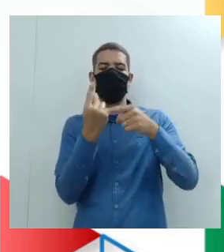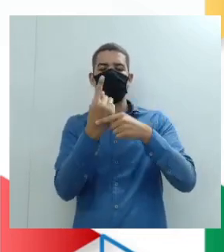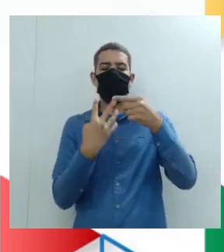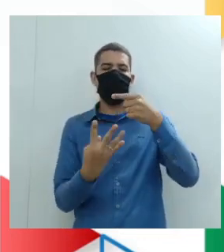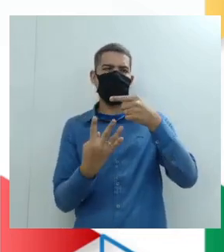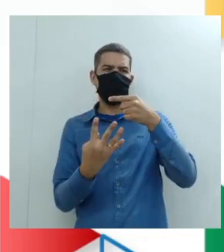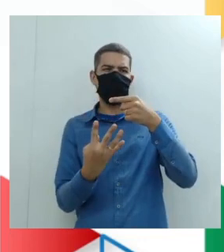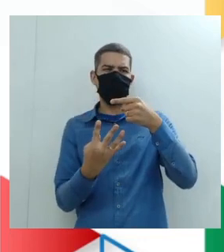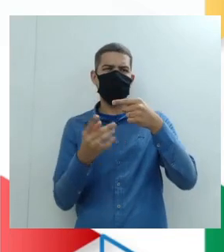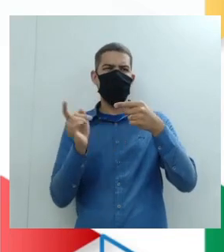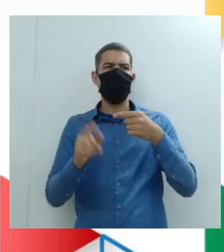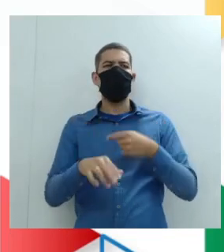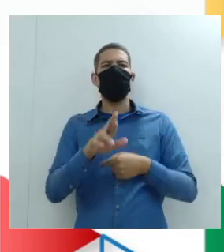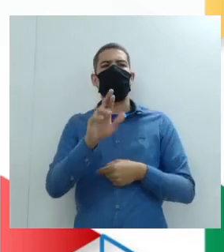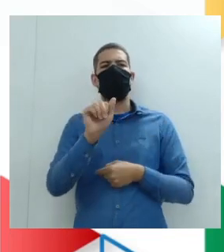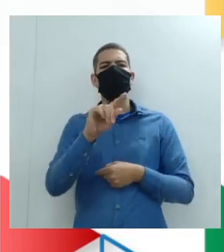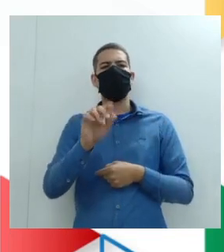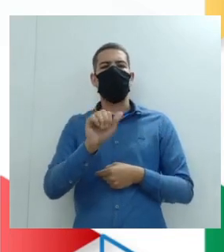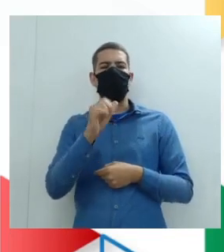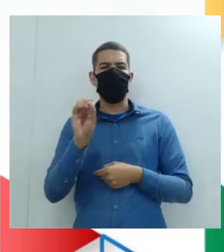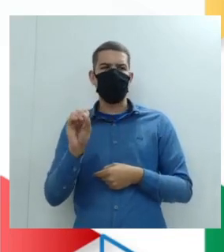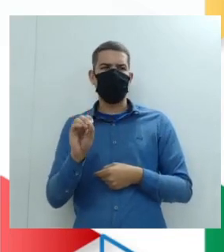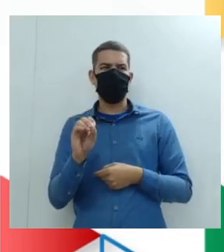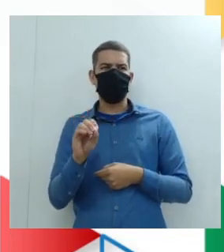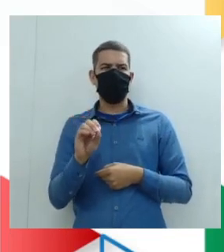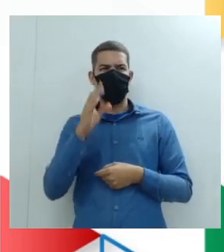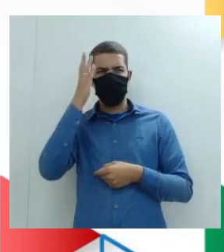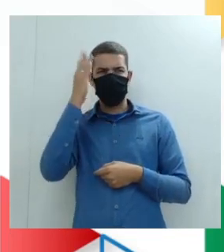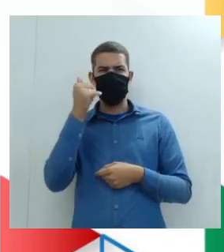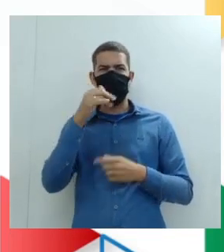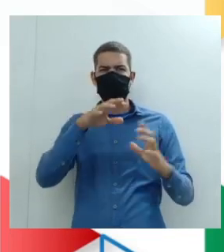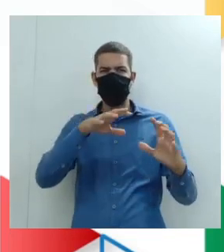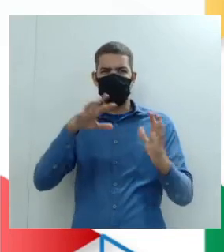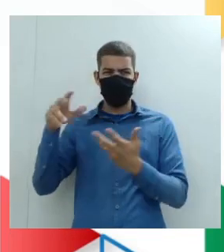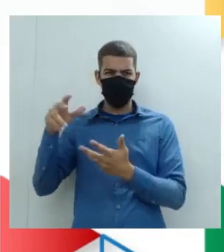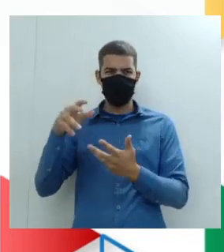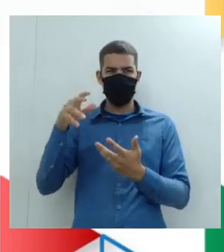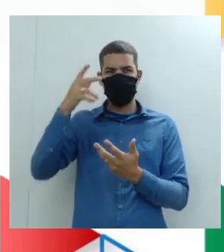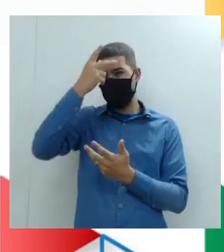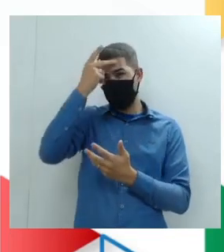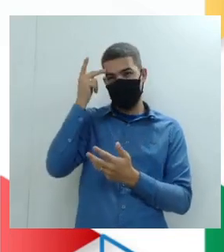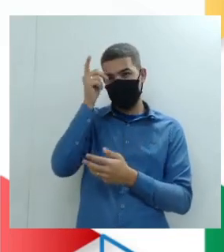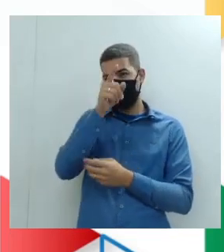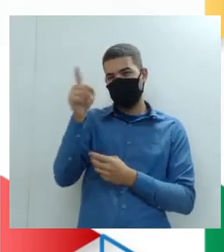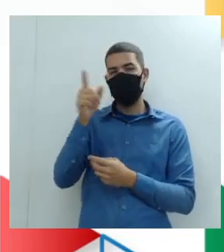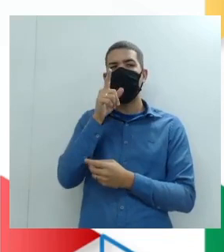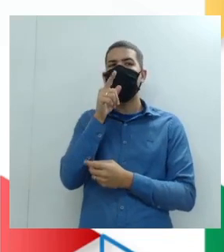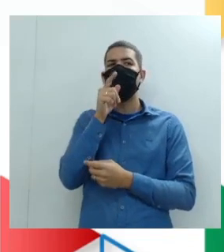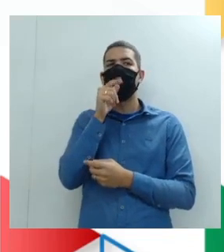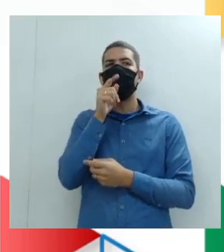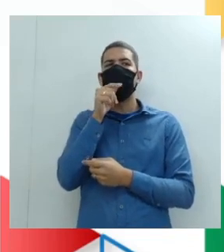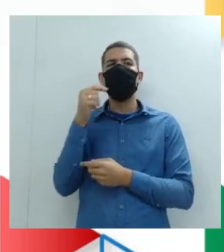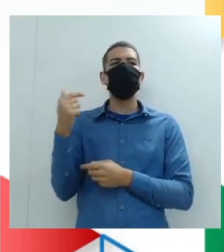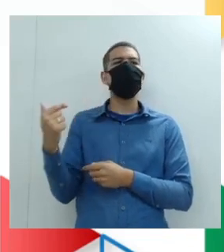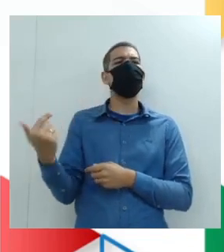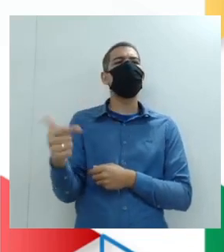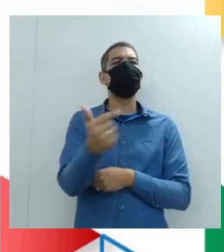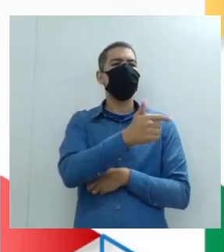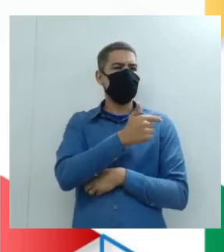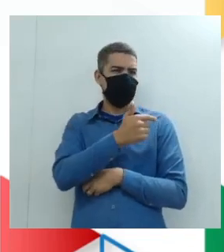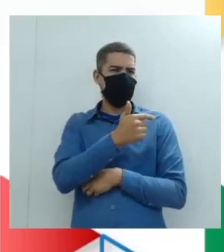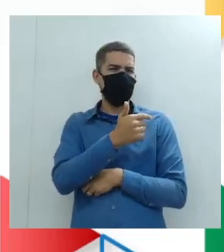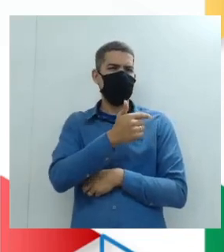uma razão, tá bom? Você sabia que no mundo, para cada pessoa sem água potável que vive